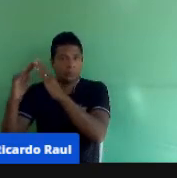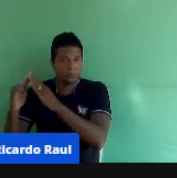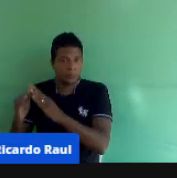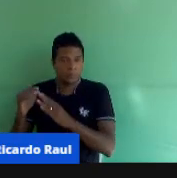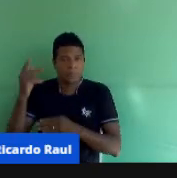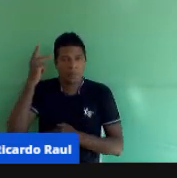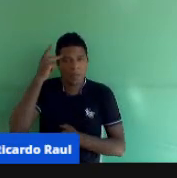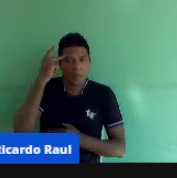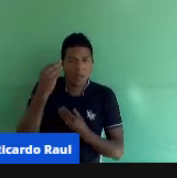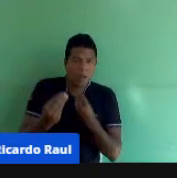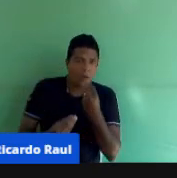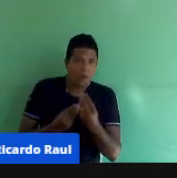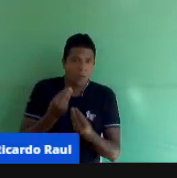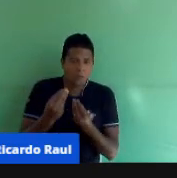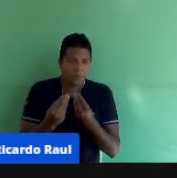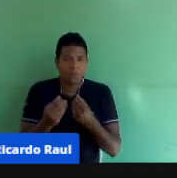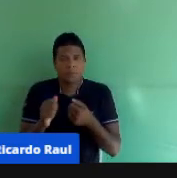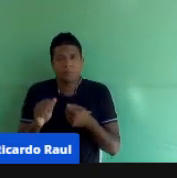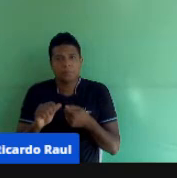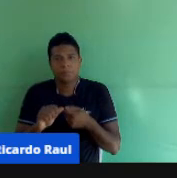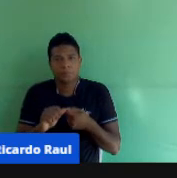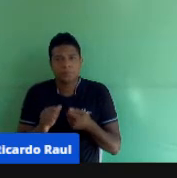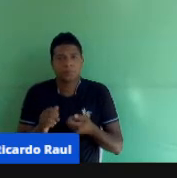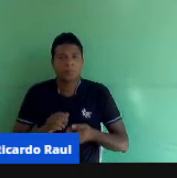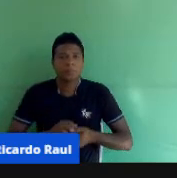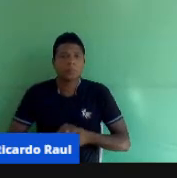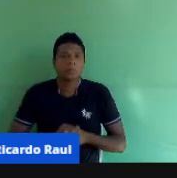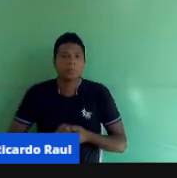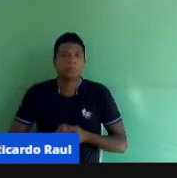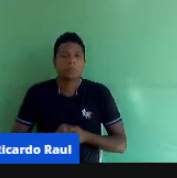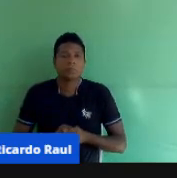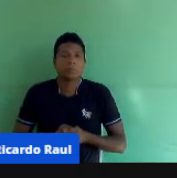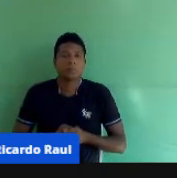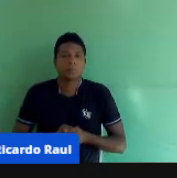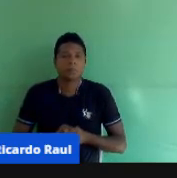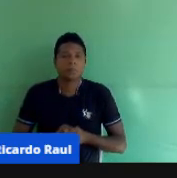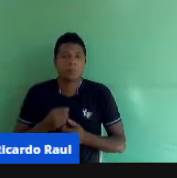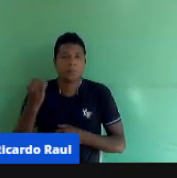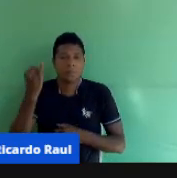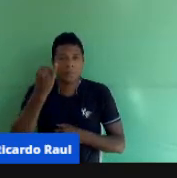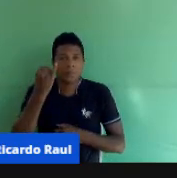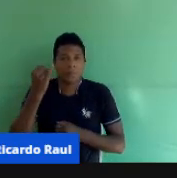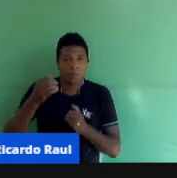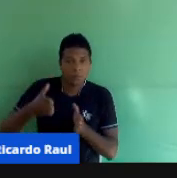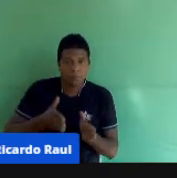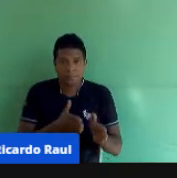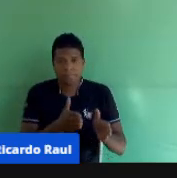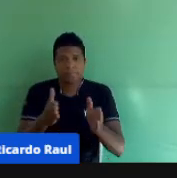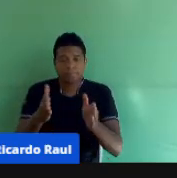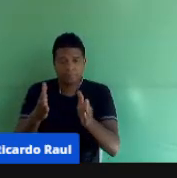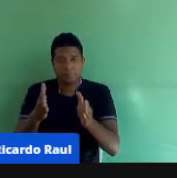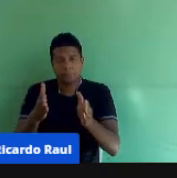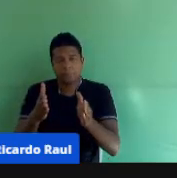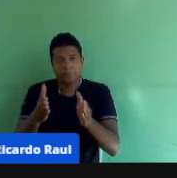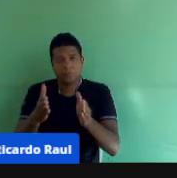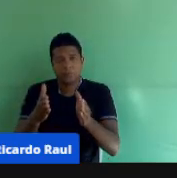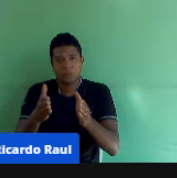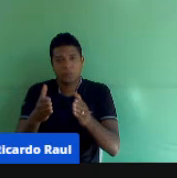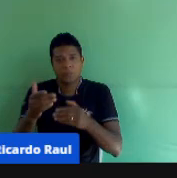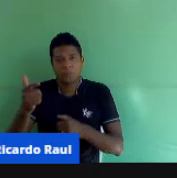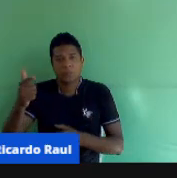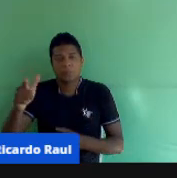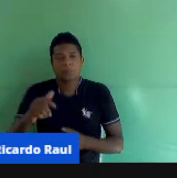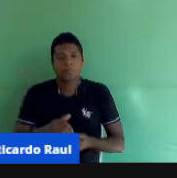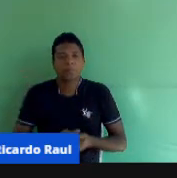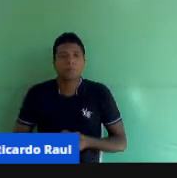foi constituído, levando em consideração a importância dos rios num primeiro momento e depois com outros